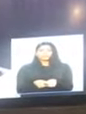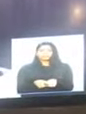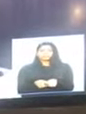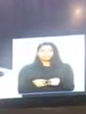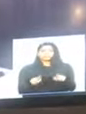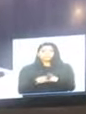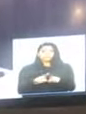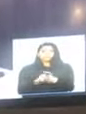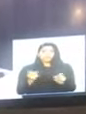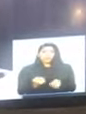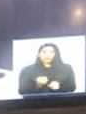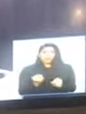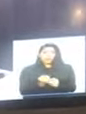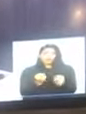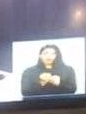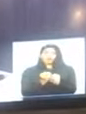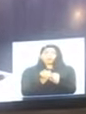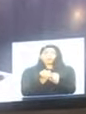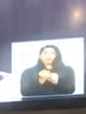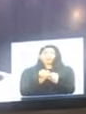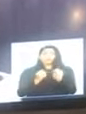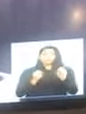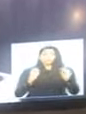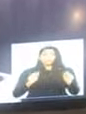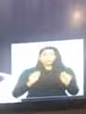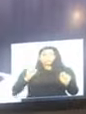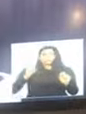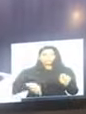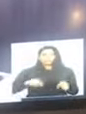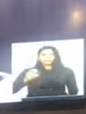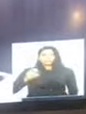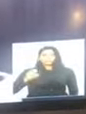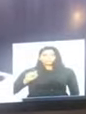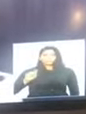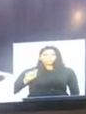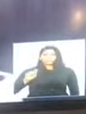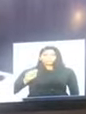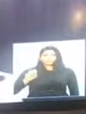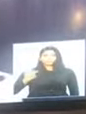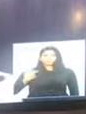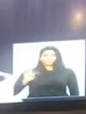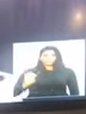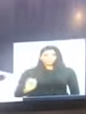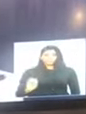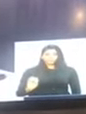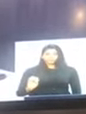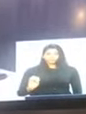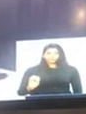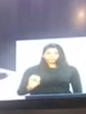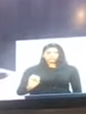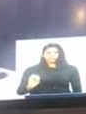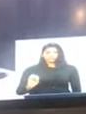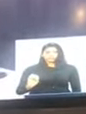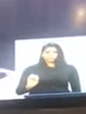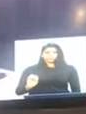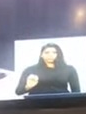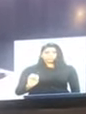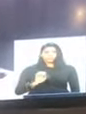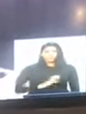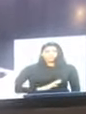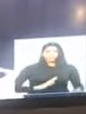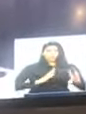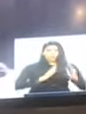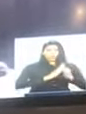obras também de esgotamento, que é outra parceria com o governo do estado, também no Porto das Dunas. O Hospital